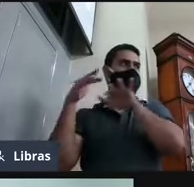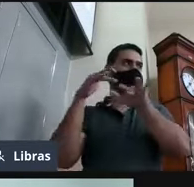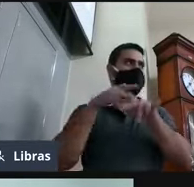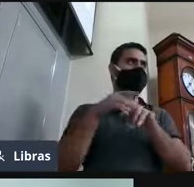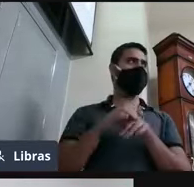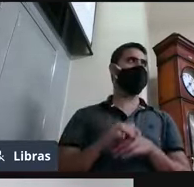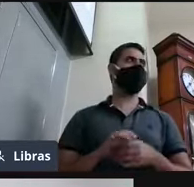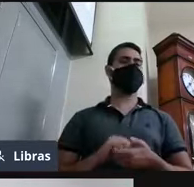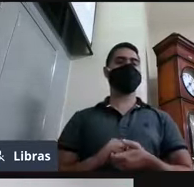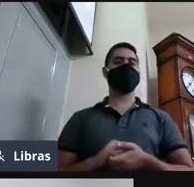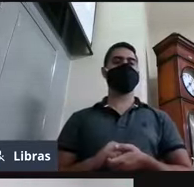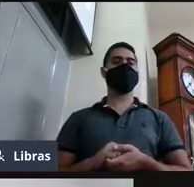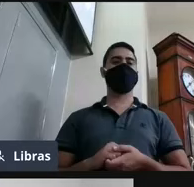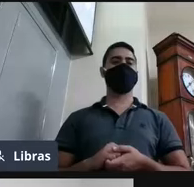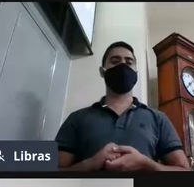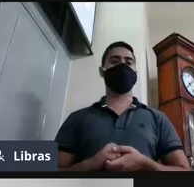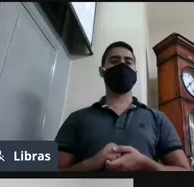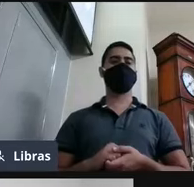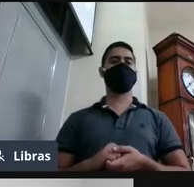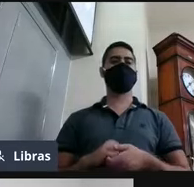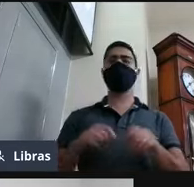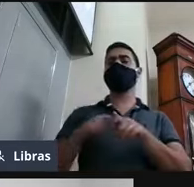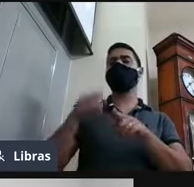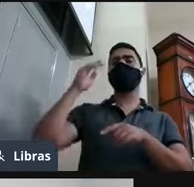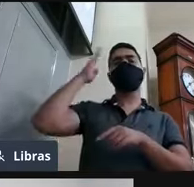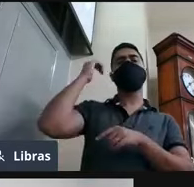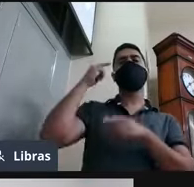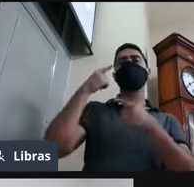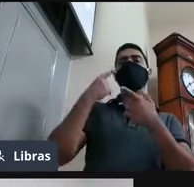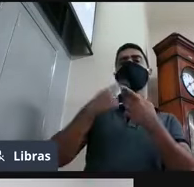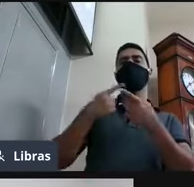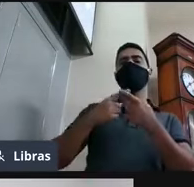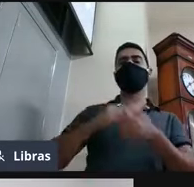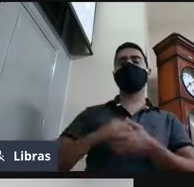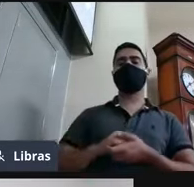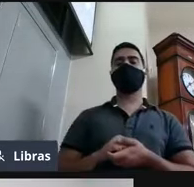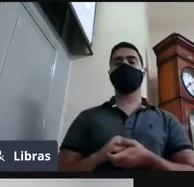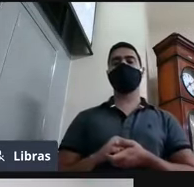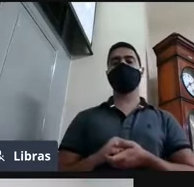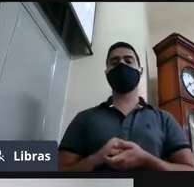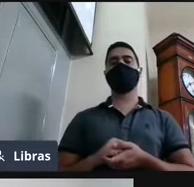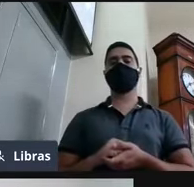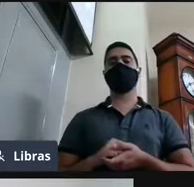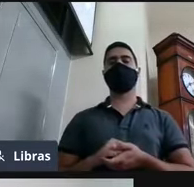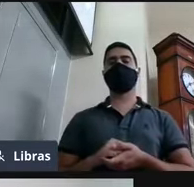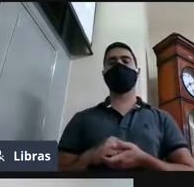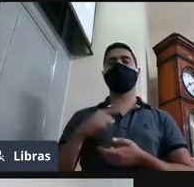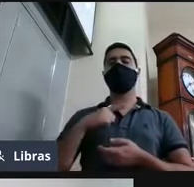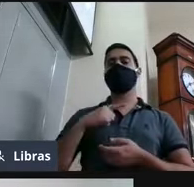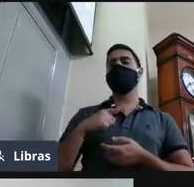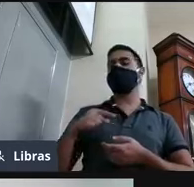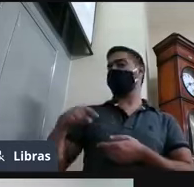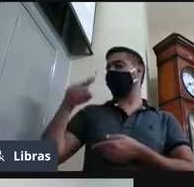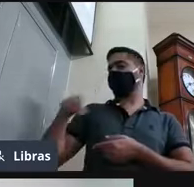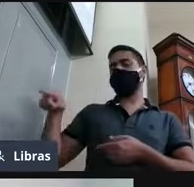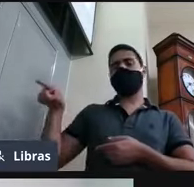isso, e soubessem por quê que tiveram a nossa